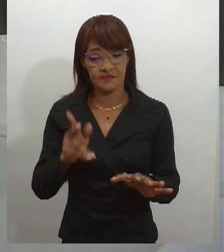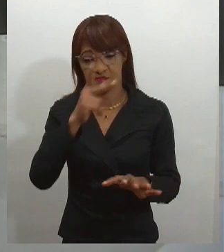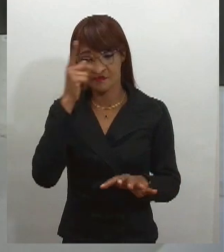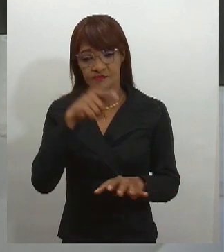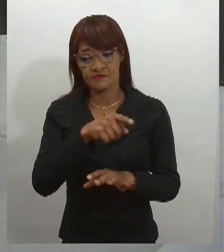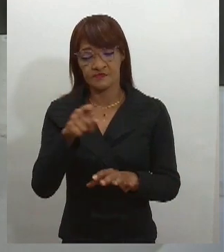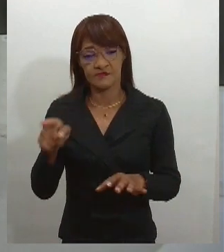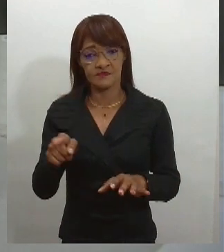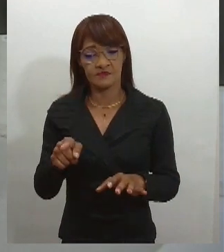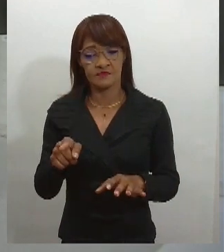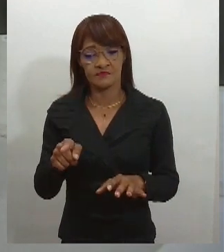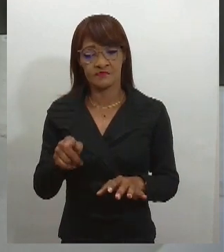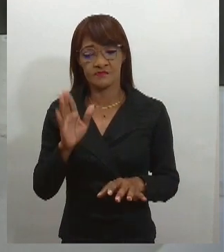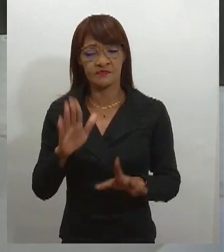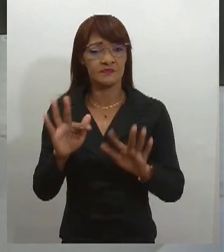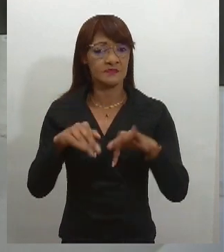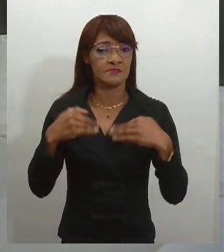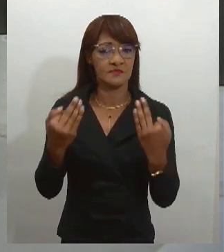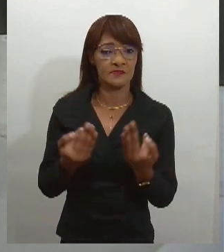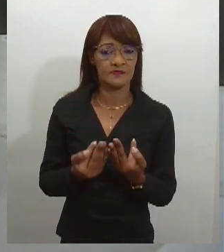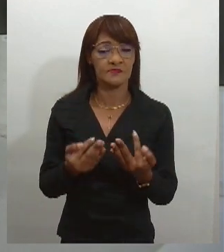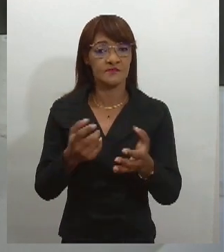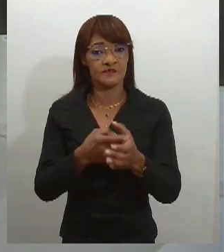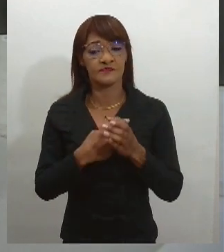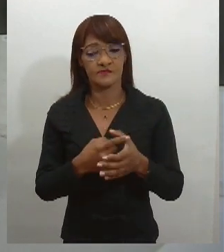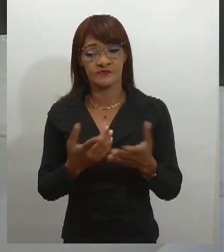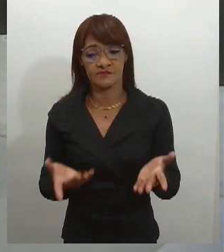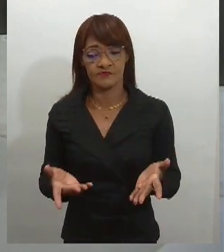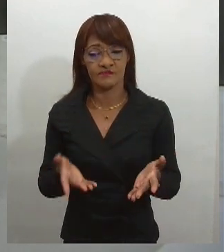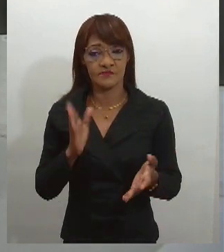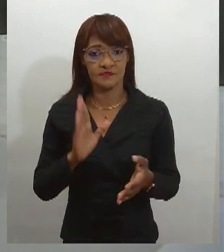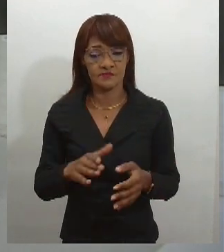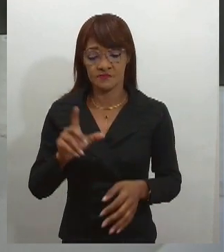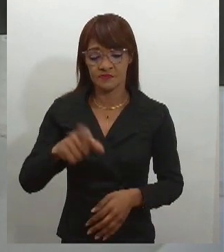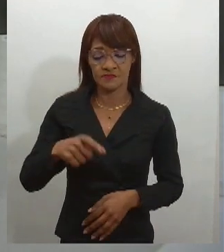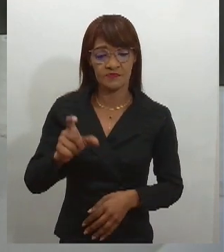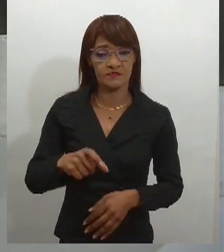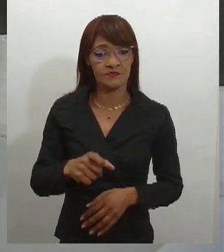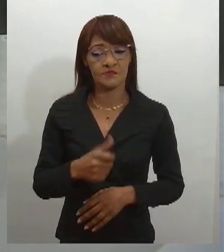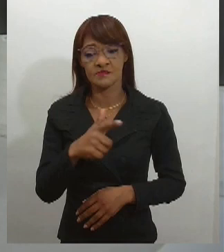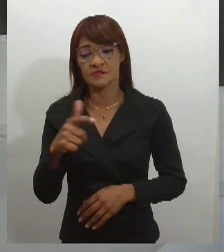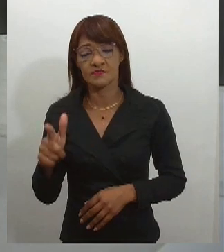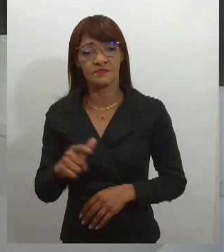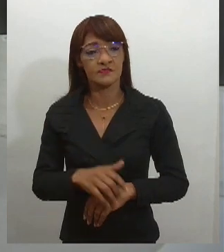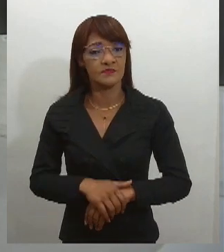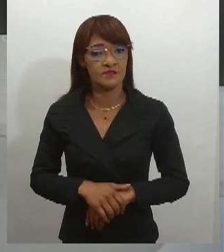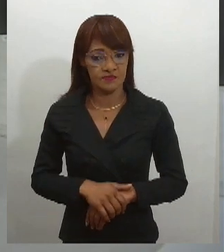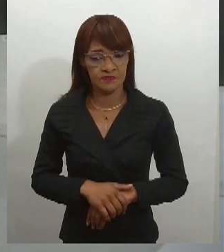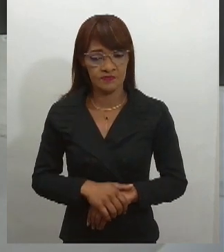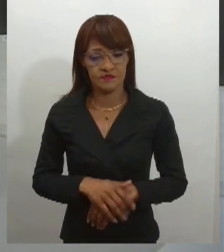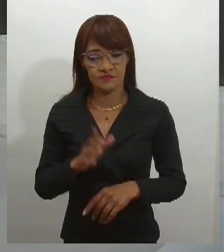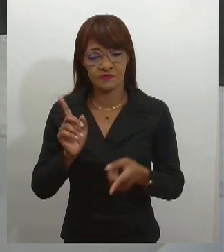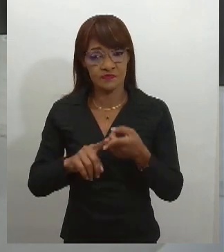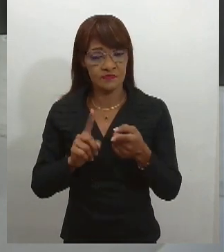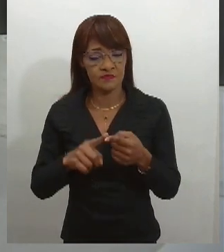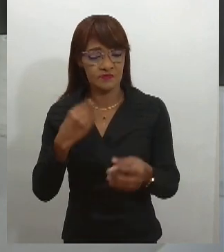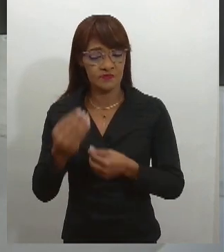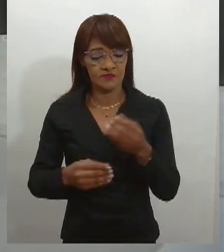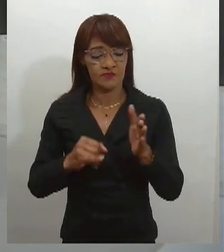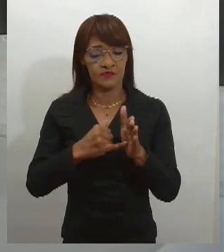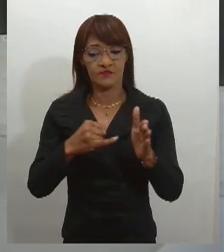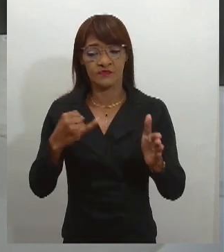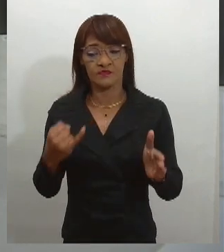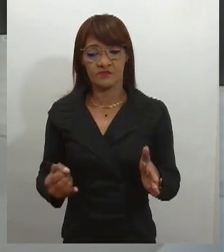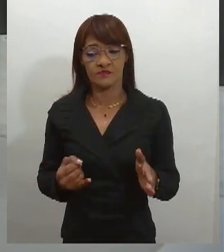suas famílias esse endividamento gerado pelo cartão de crédito, qualquer outro meio, né, de contratação, seja um financiamento, um